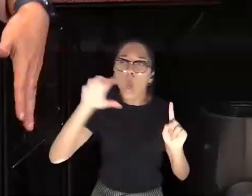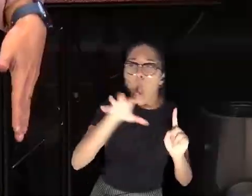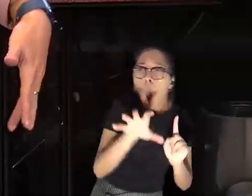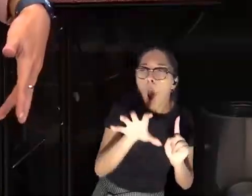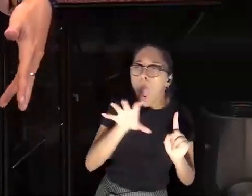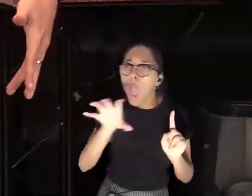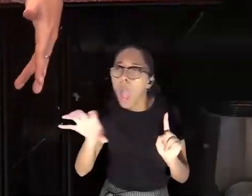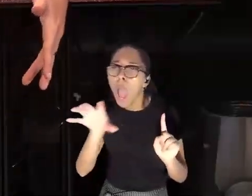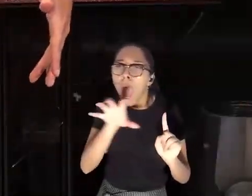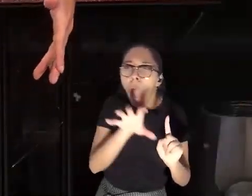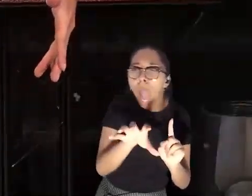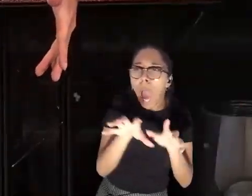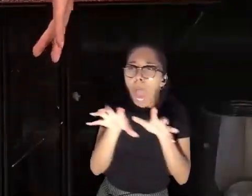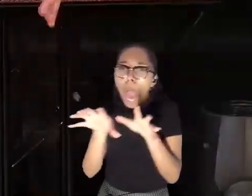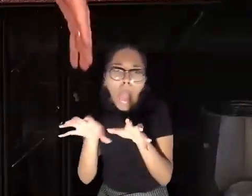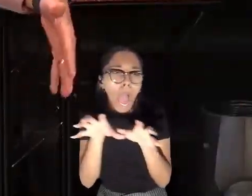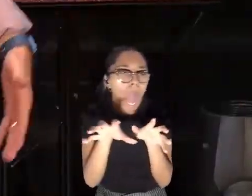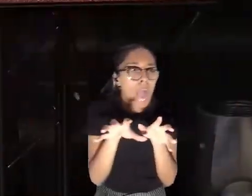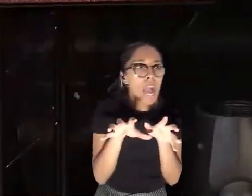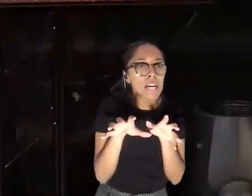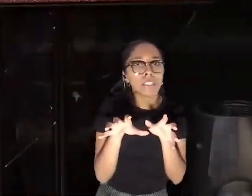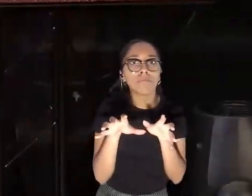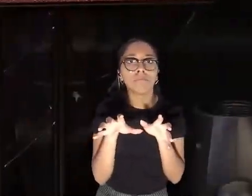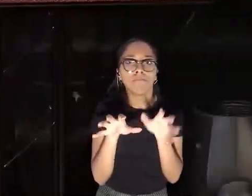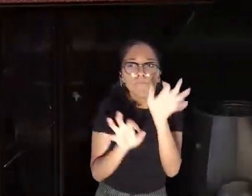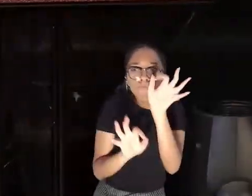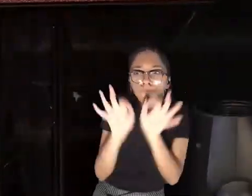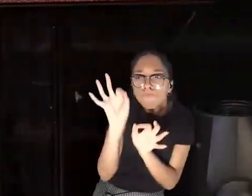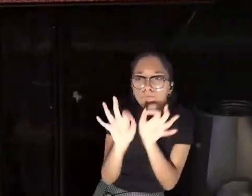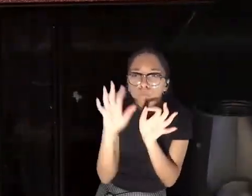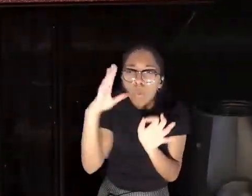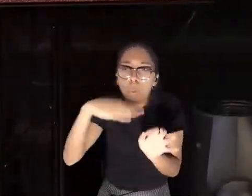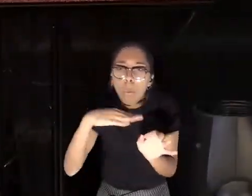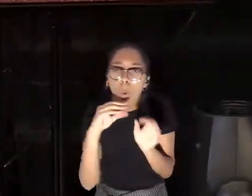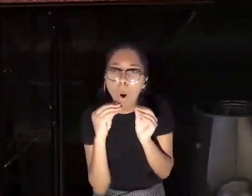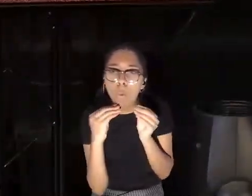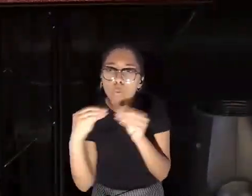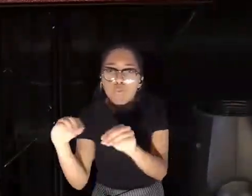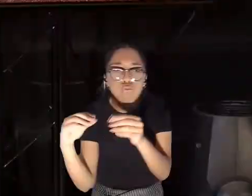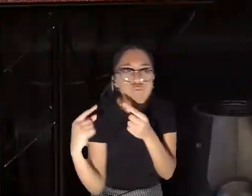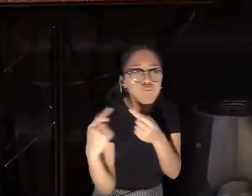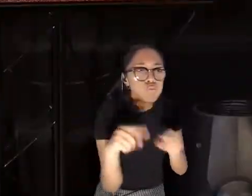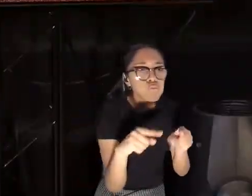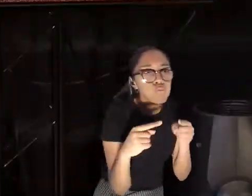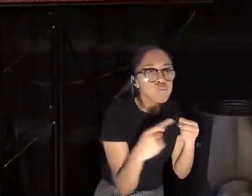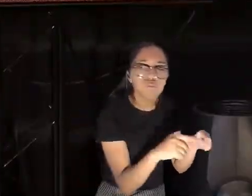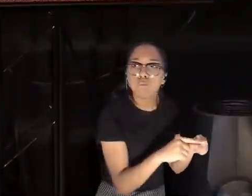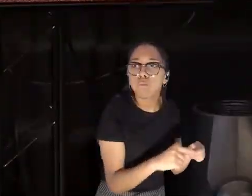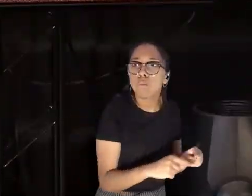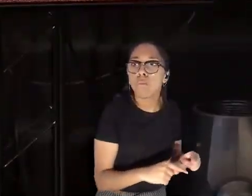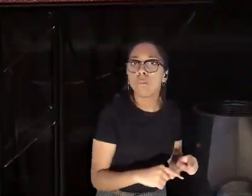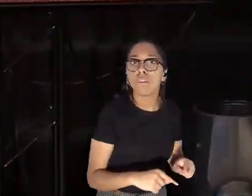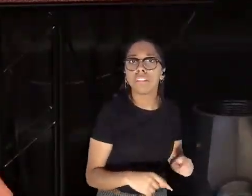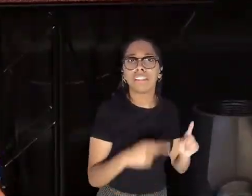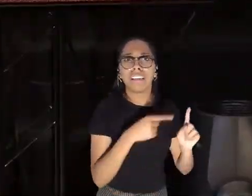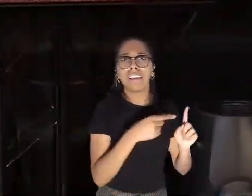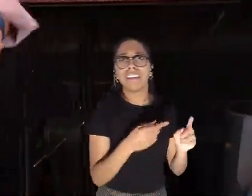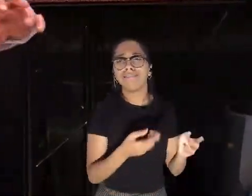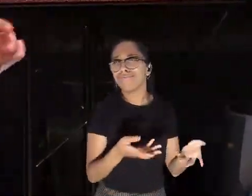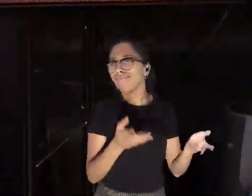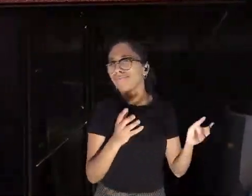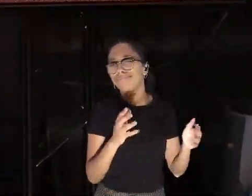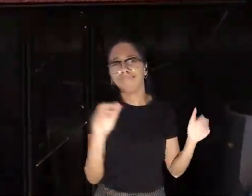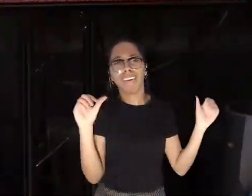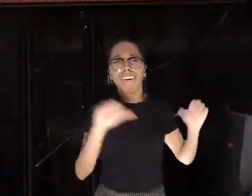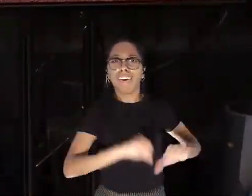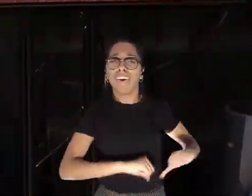uma criatura caída. E o que é o Espírito Santo? O Espírito Santo não é um vento. O